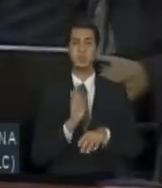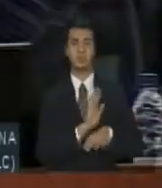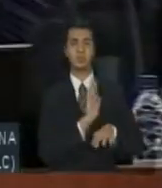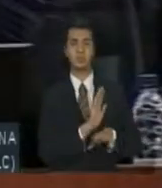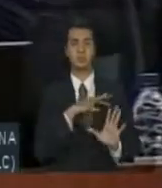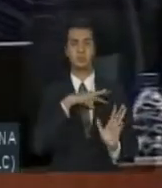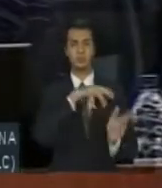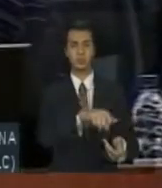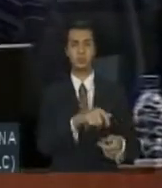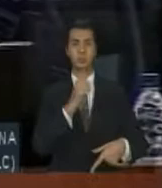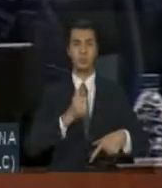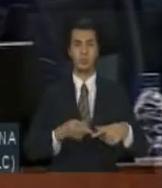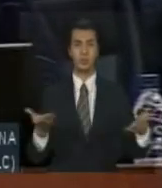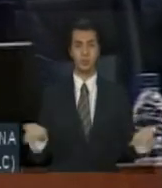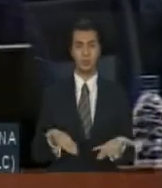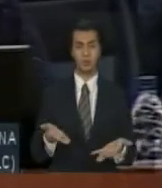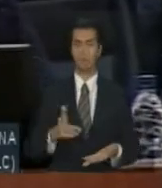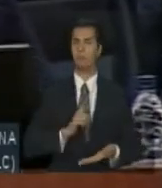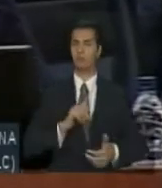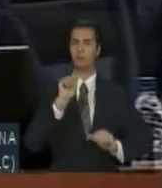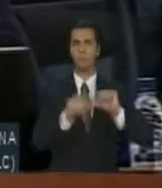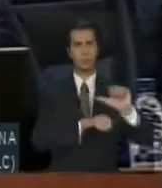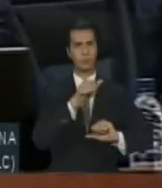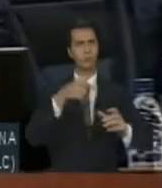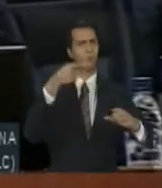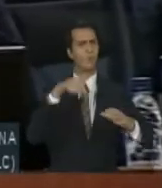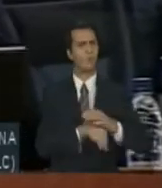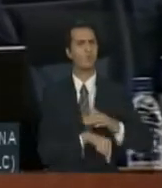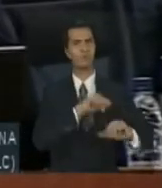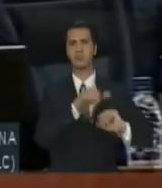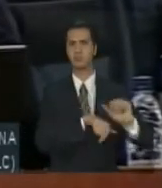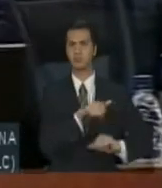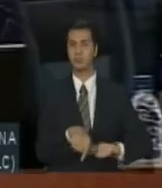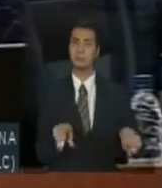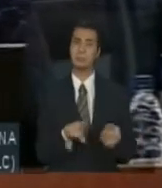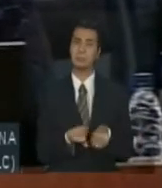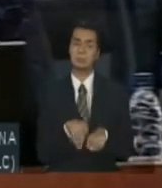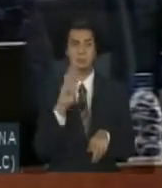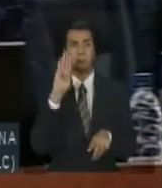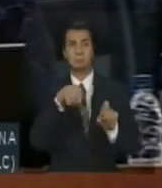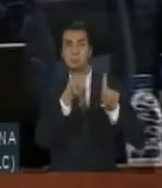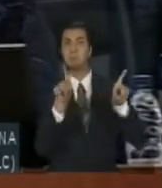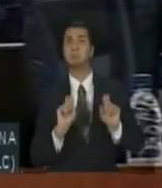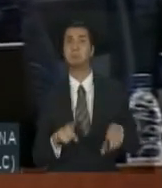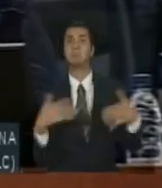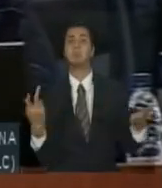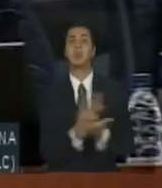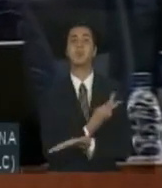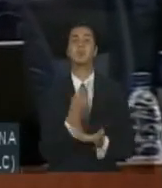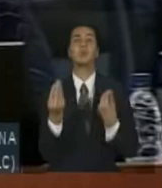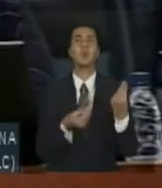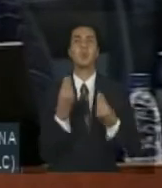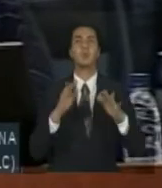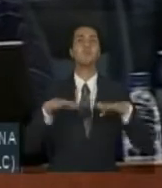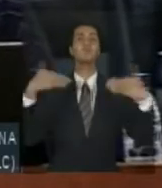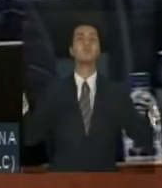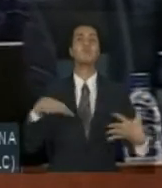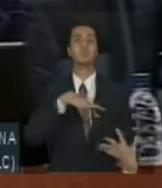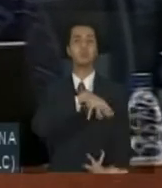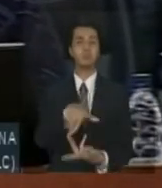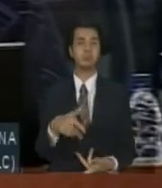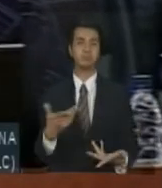hora de transformações profundas e de incertezas, onde os velhos modelos